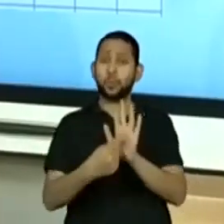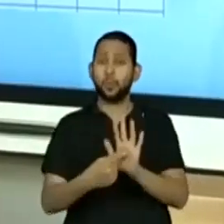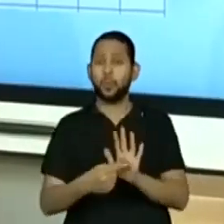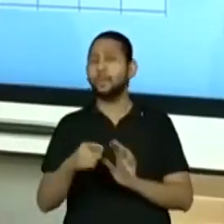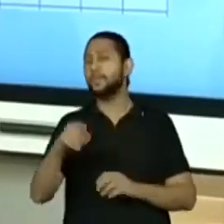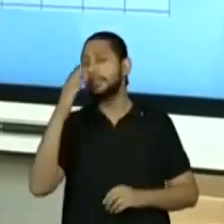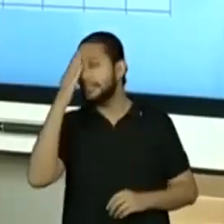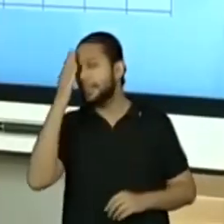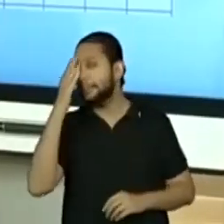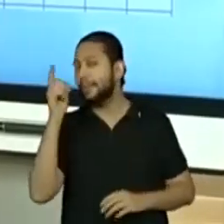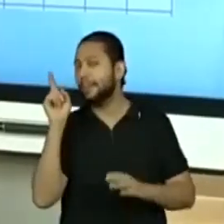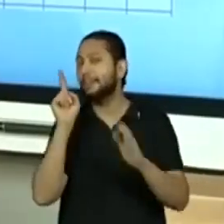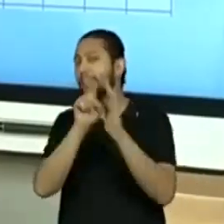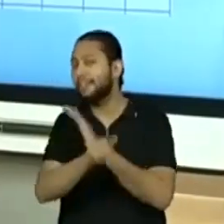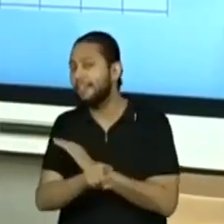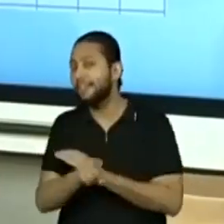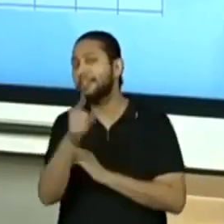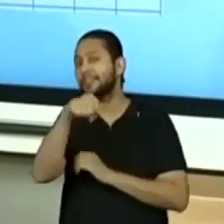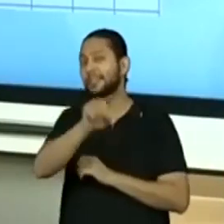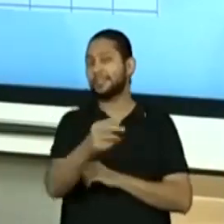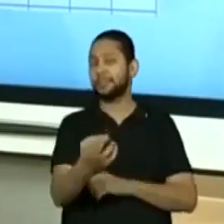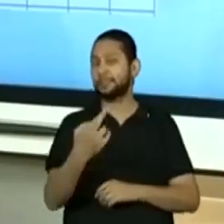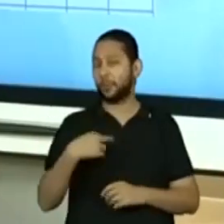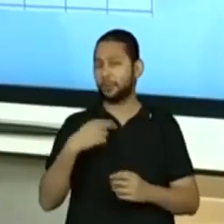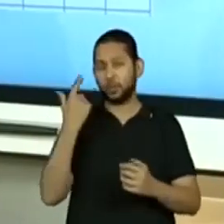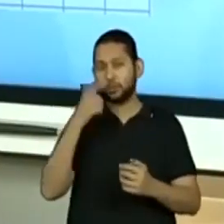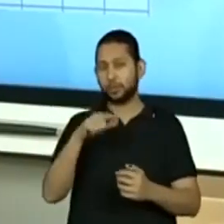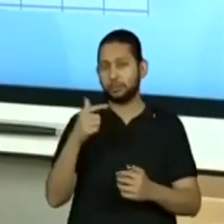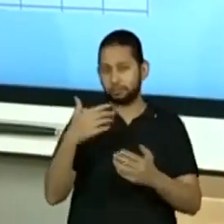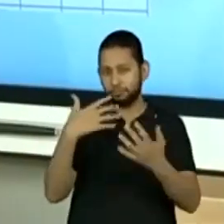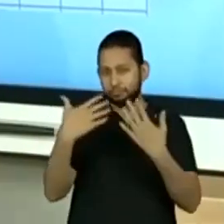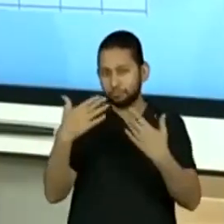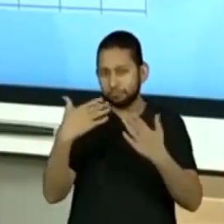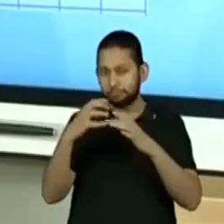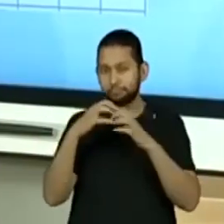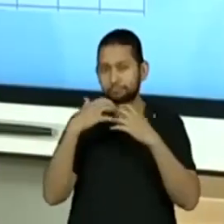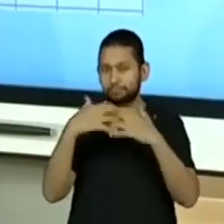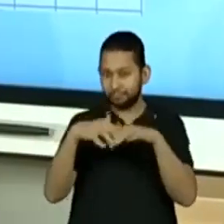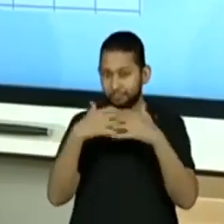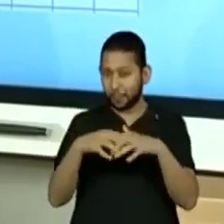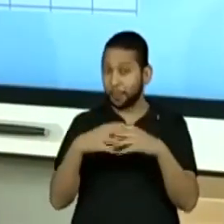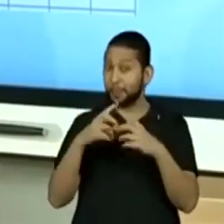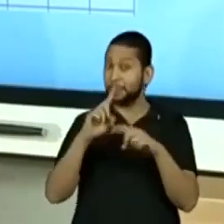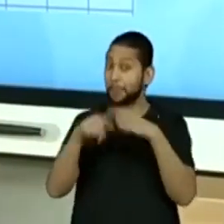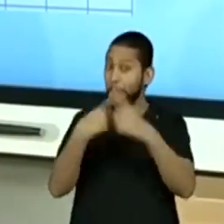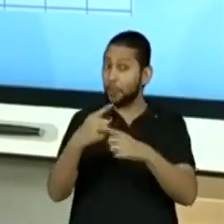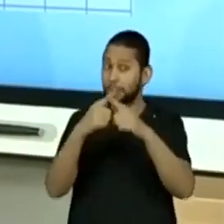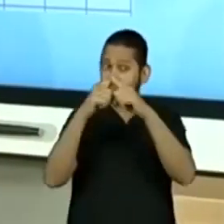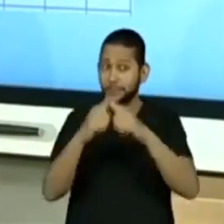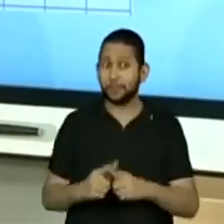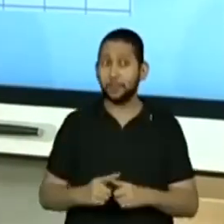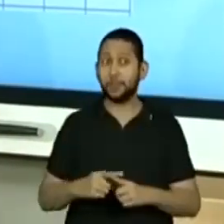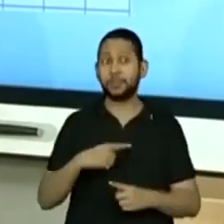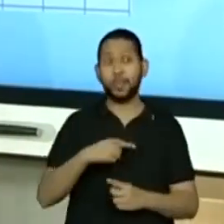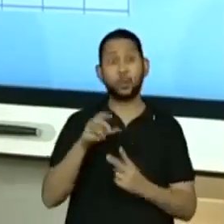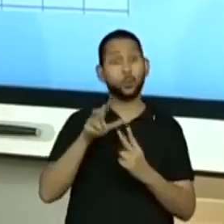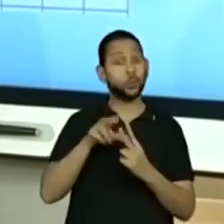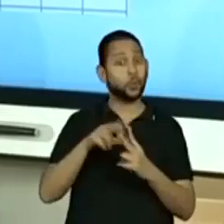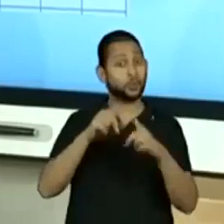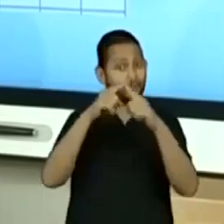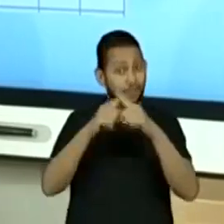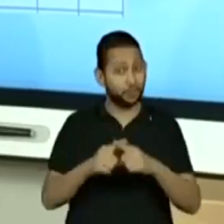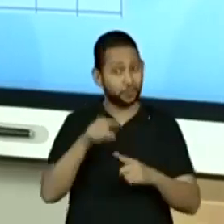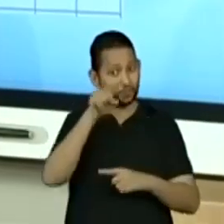você sabia? Para nós pensarmos juntos, porque lá vem o desafio na sequência, hein? Tem dois desafios para